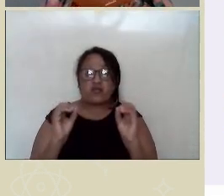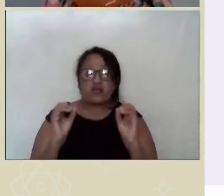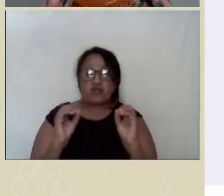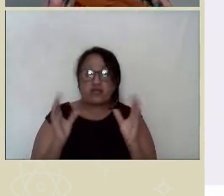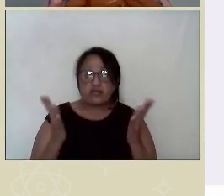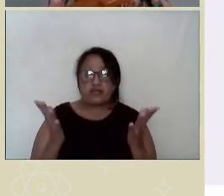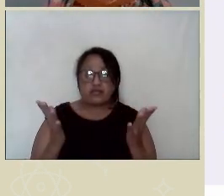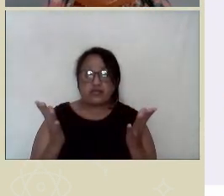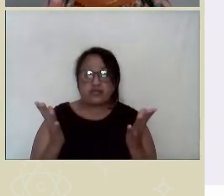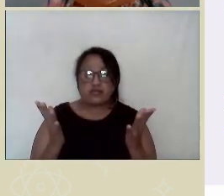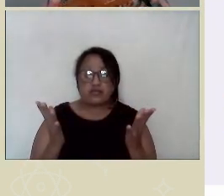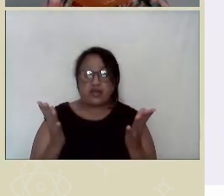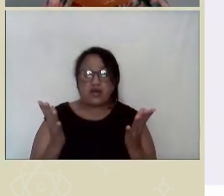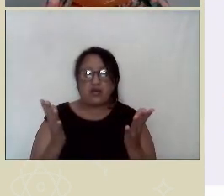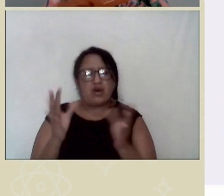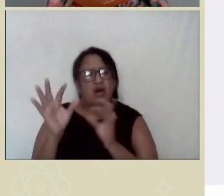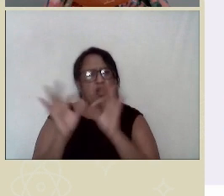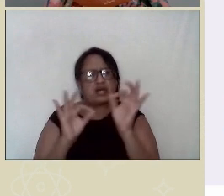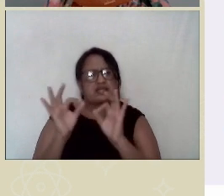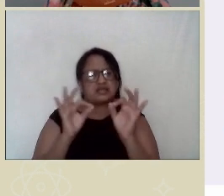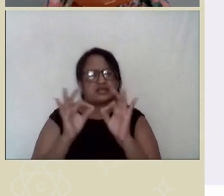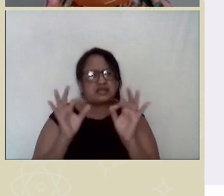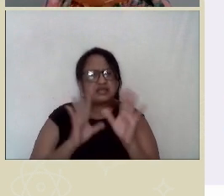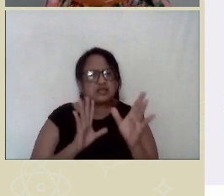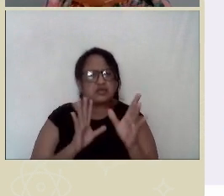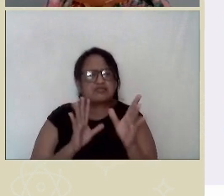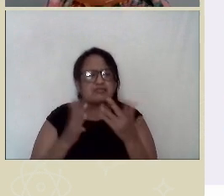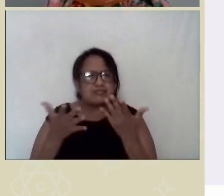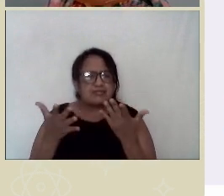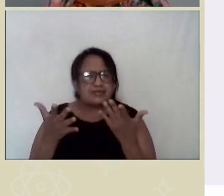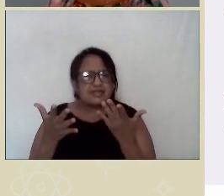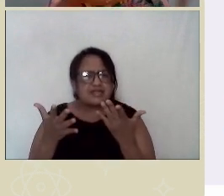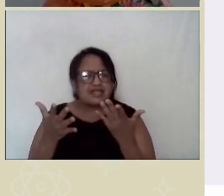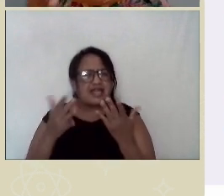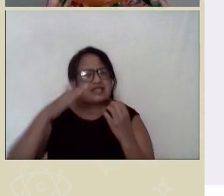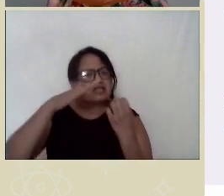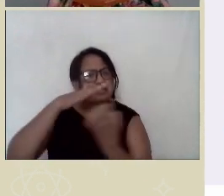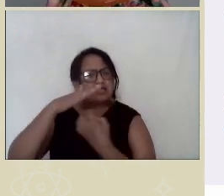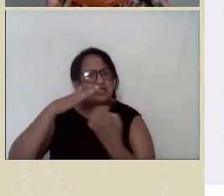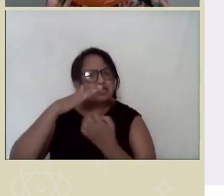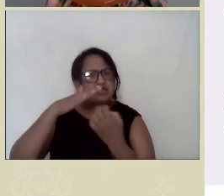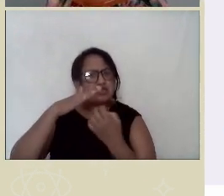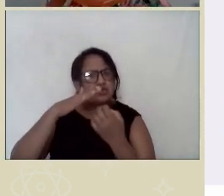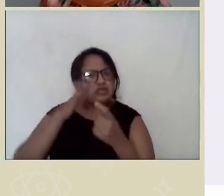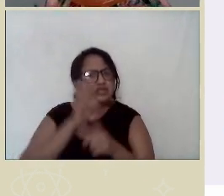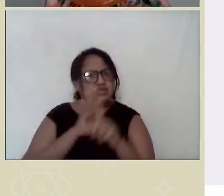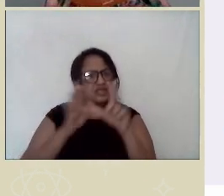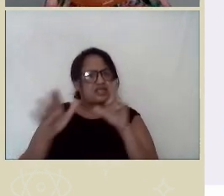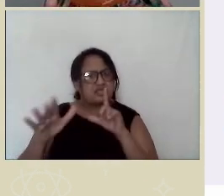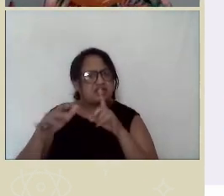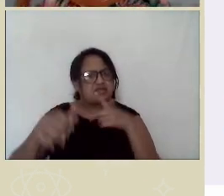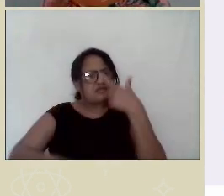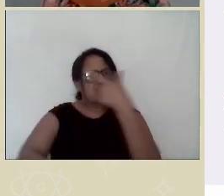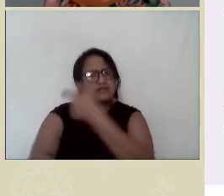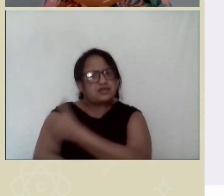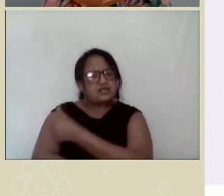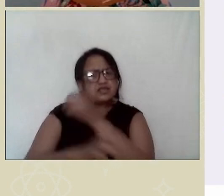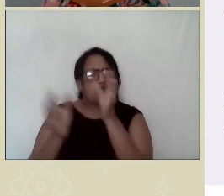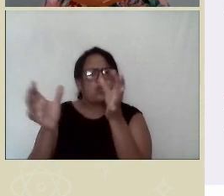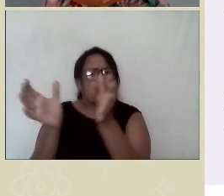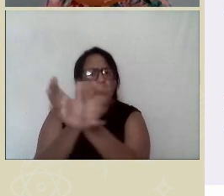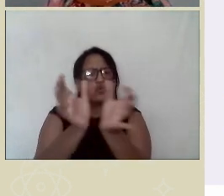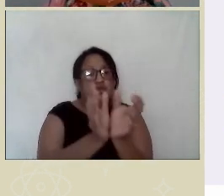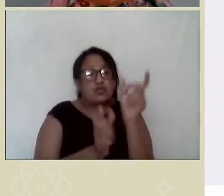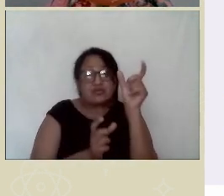organização que vigia essa indústria anti-vacinas identificou essa dúzia de desinformadores esse grupo né pessoas